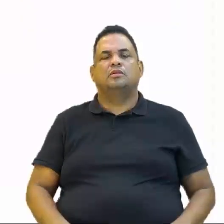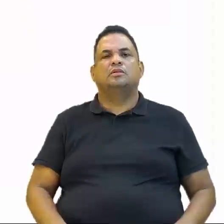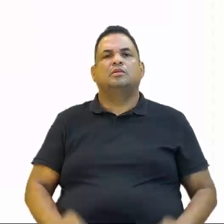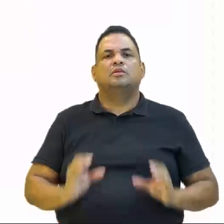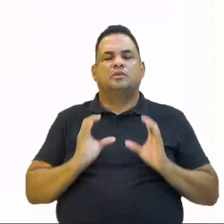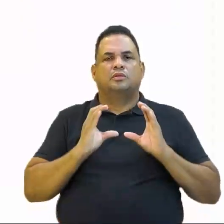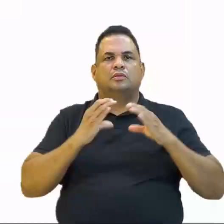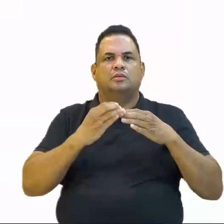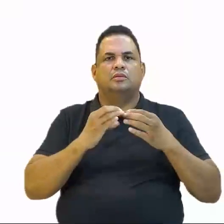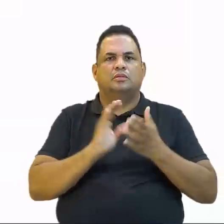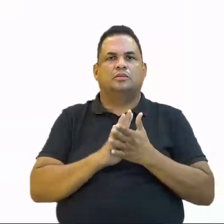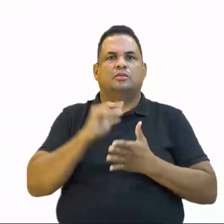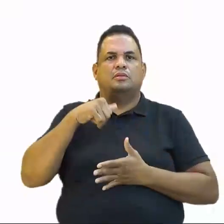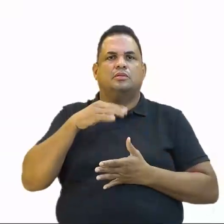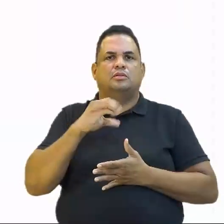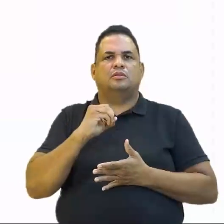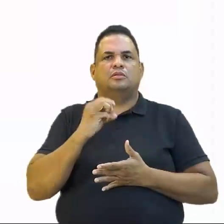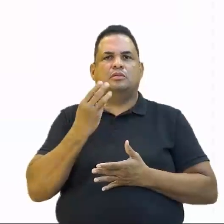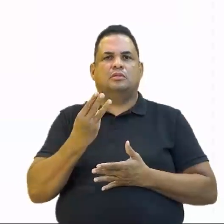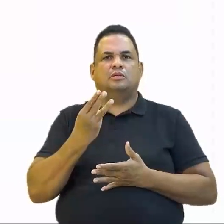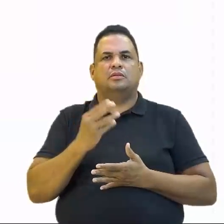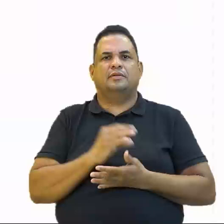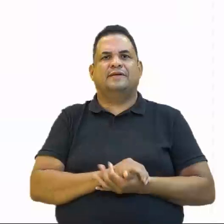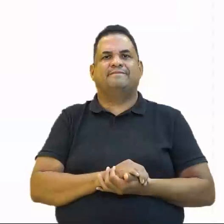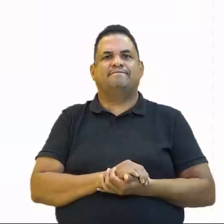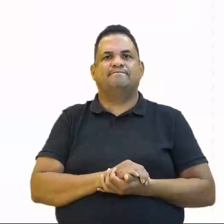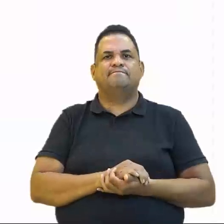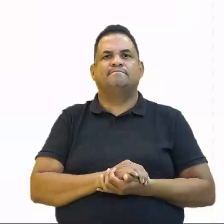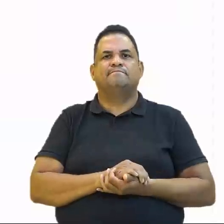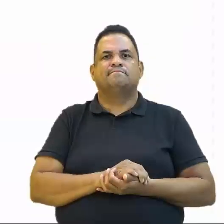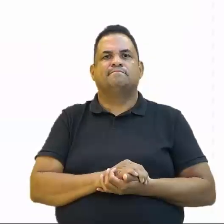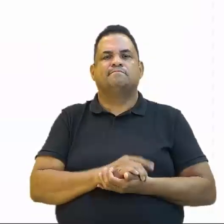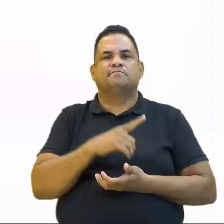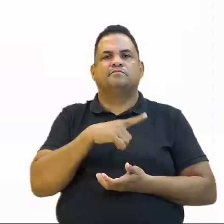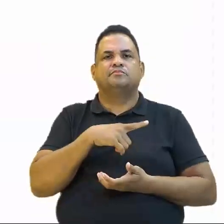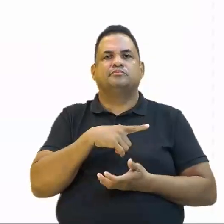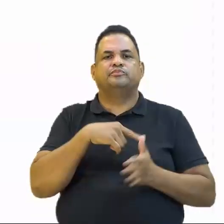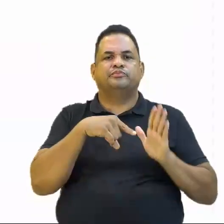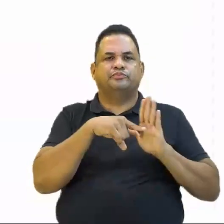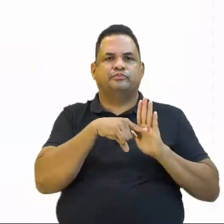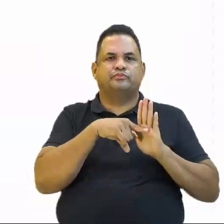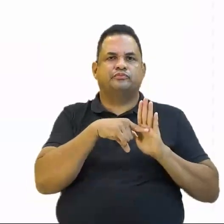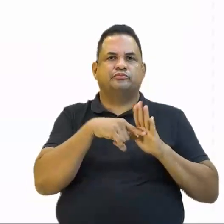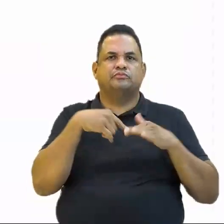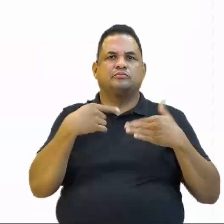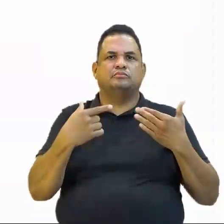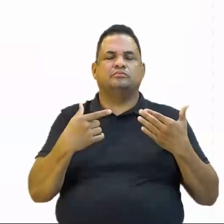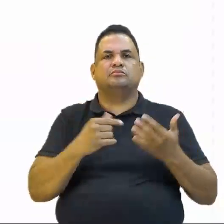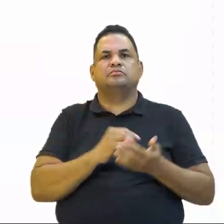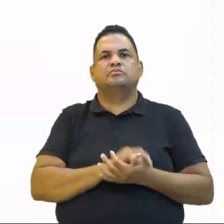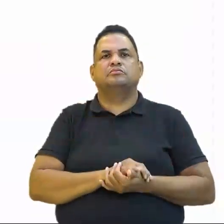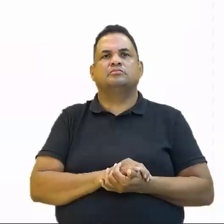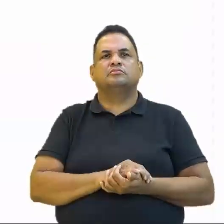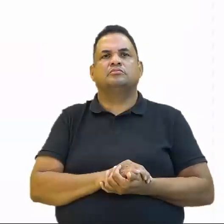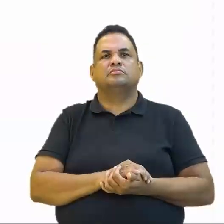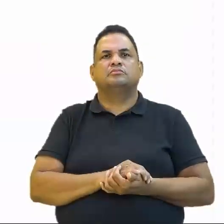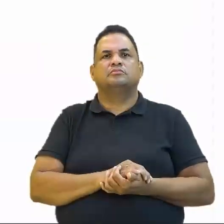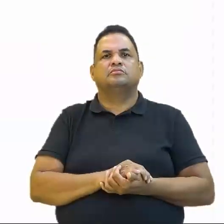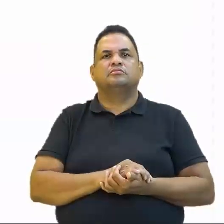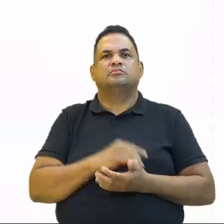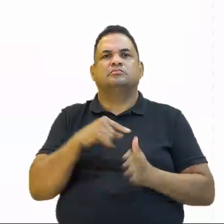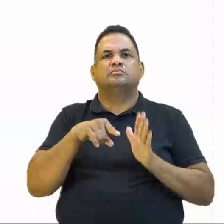nitro, NO3, ele tem uma carga negativa. Ele é negativo de